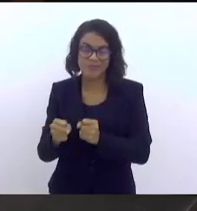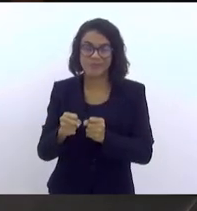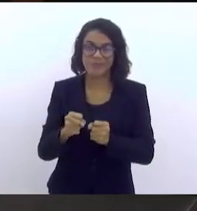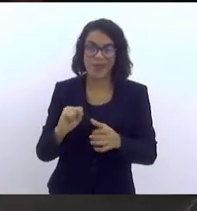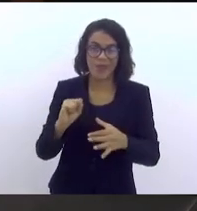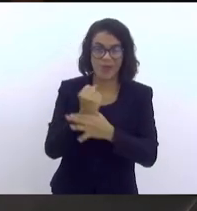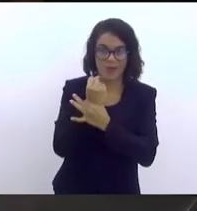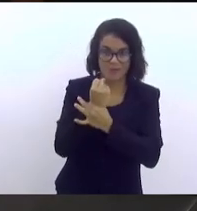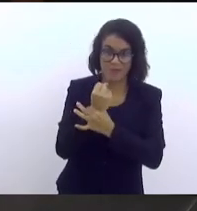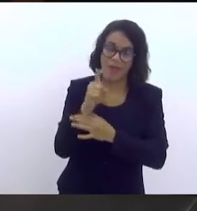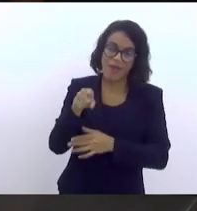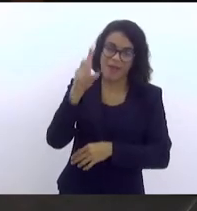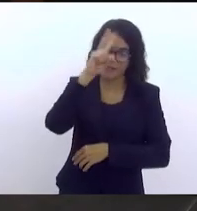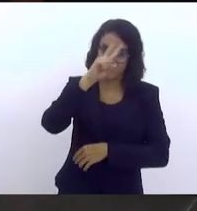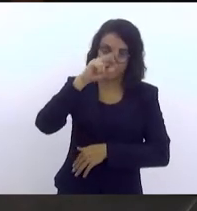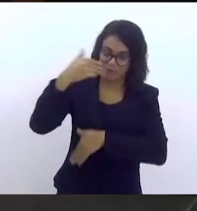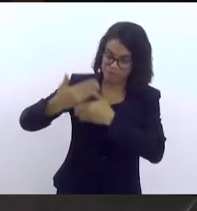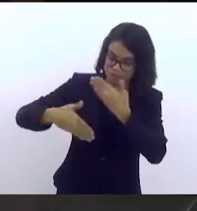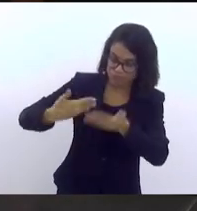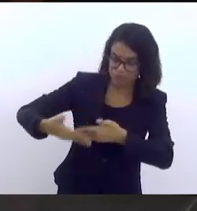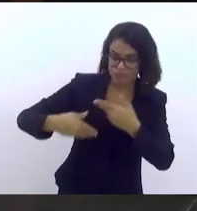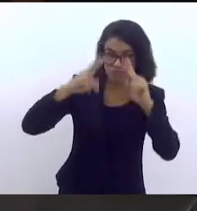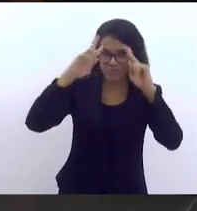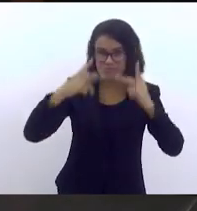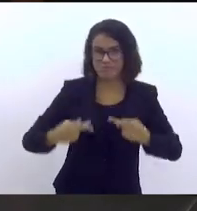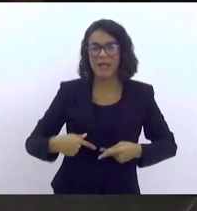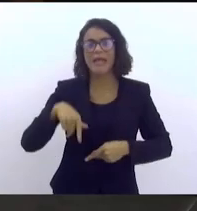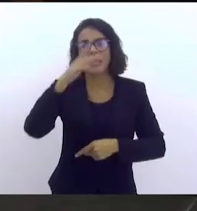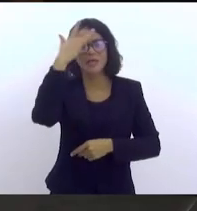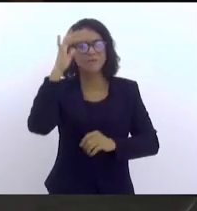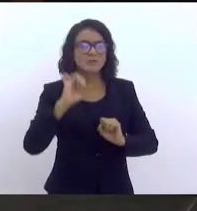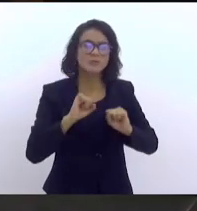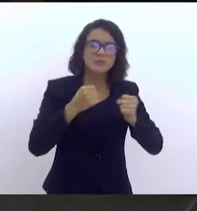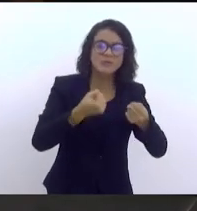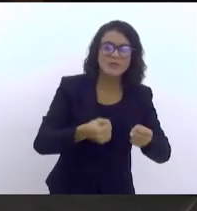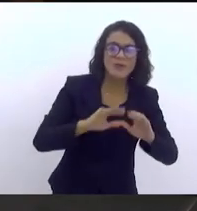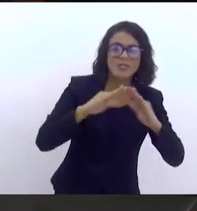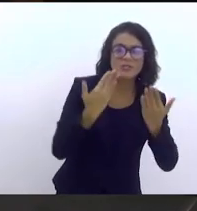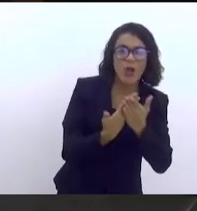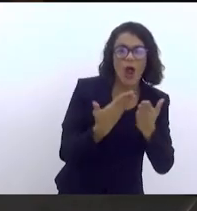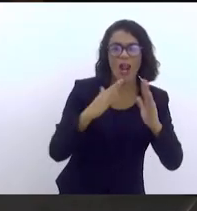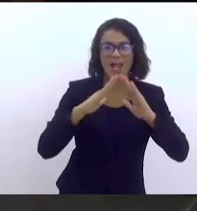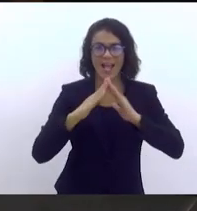da humanidade Quem são os Defensores do homeschooling